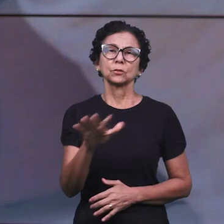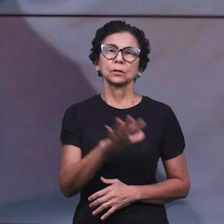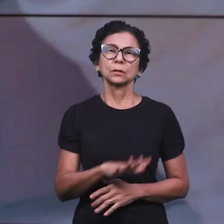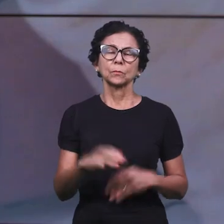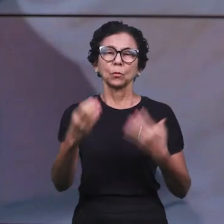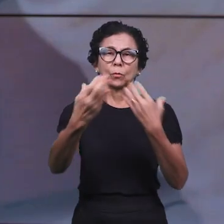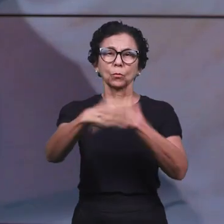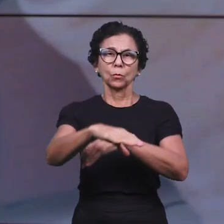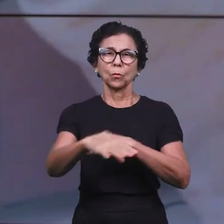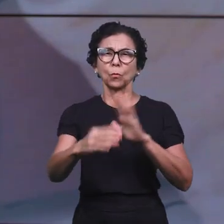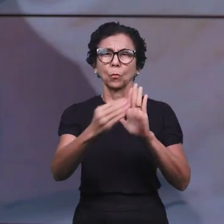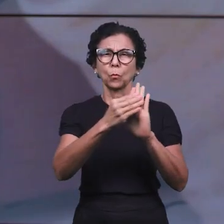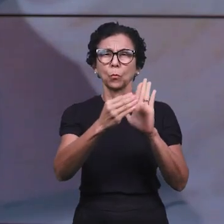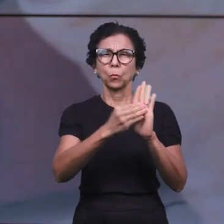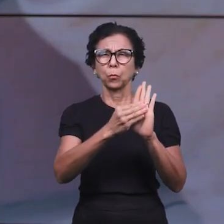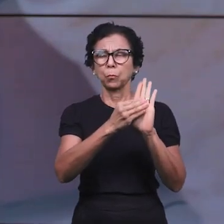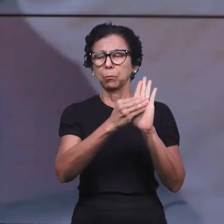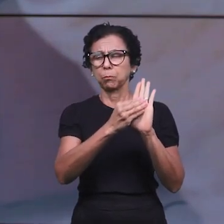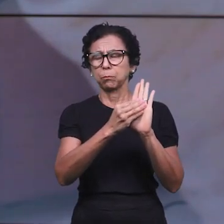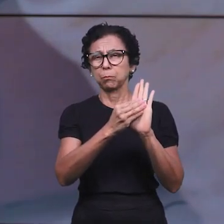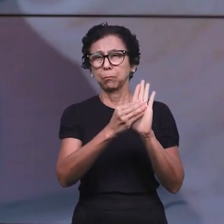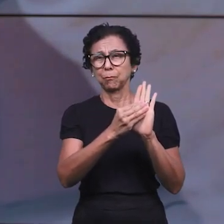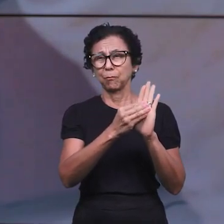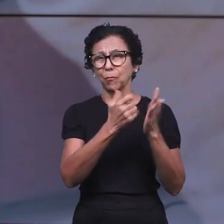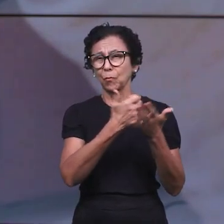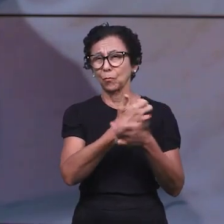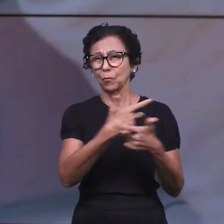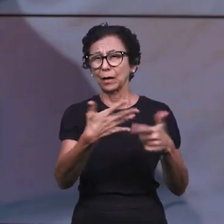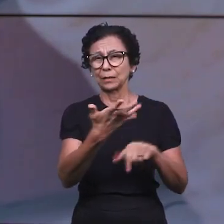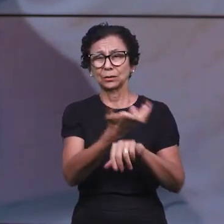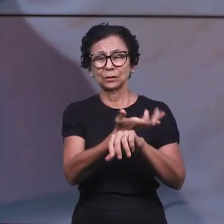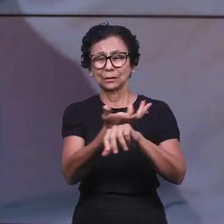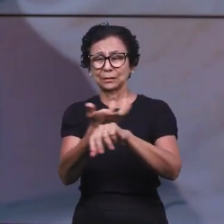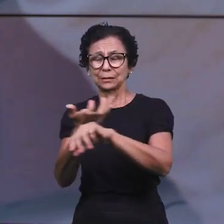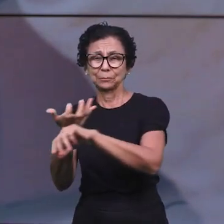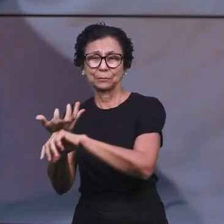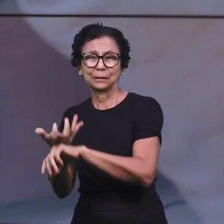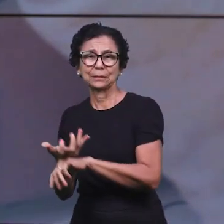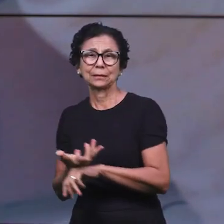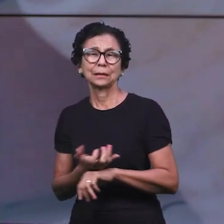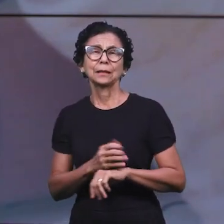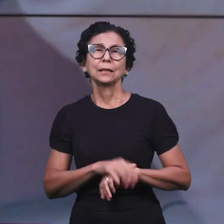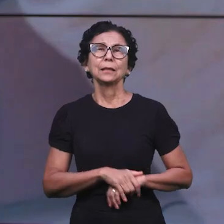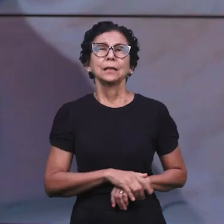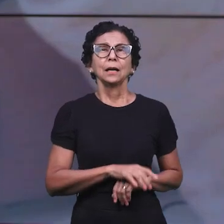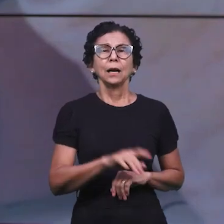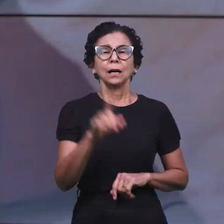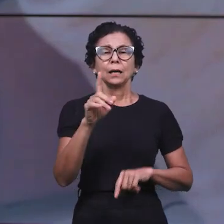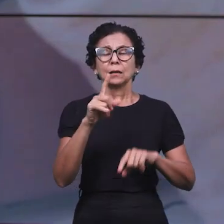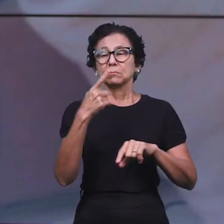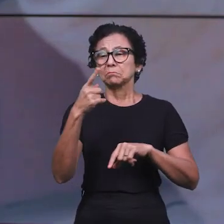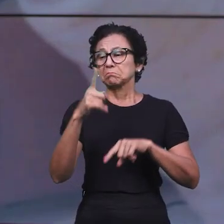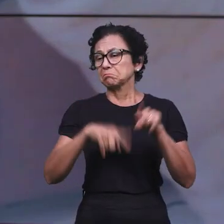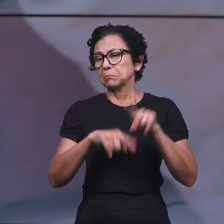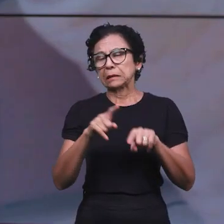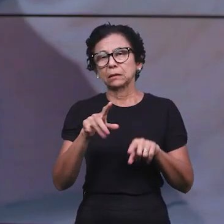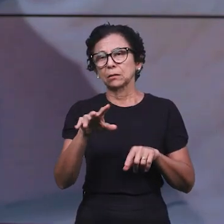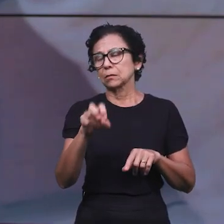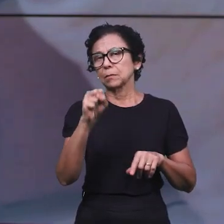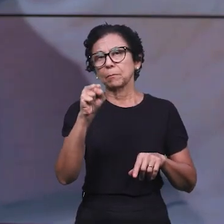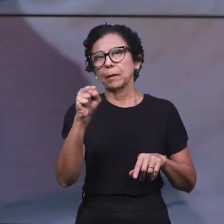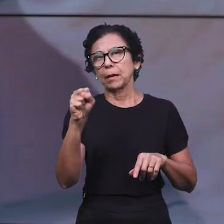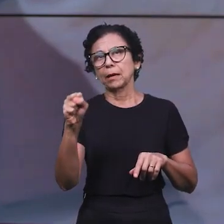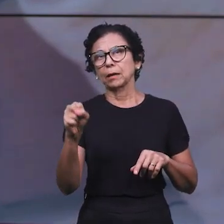muito conteúdo para ser estudado, diversas disciplinas, né? Aí você vai e senta o seu material, pega ali de repente o seu